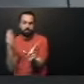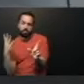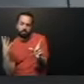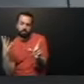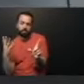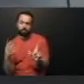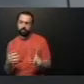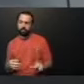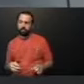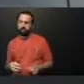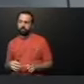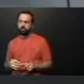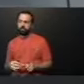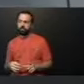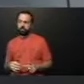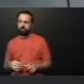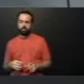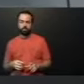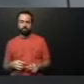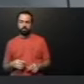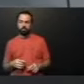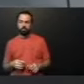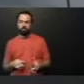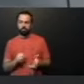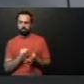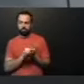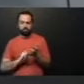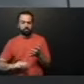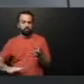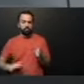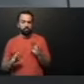Agora as tarefinhas para casa.